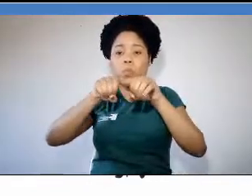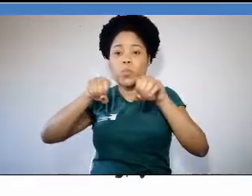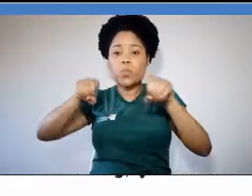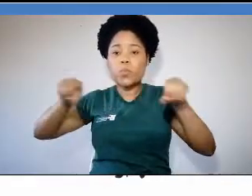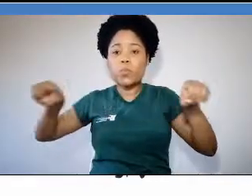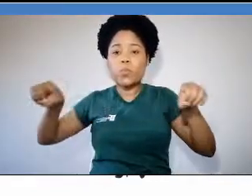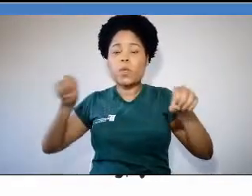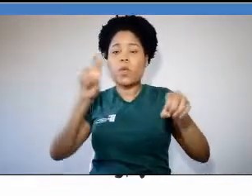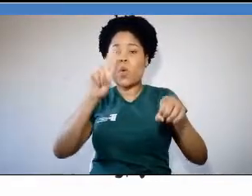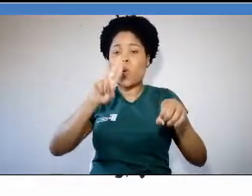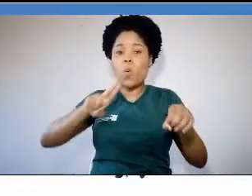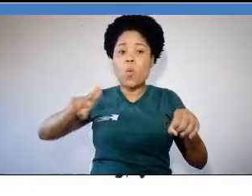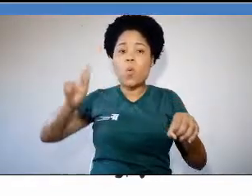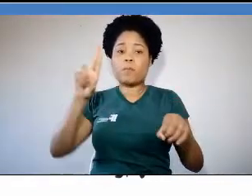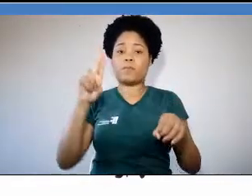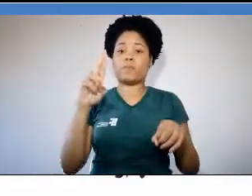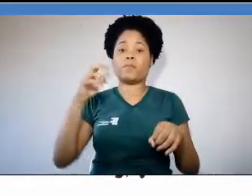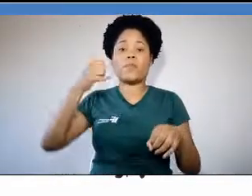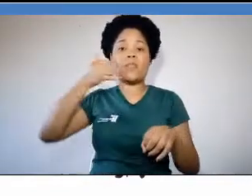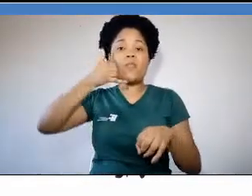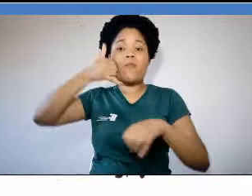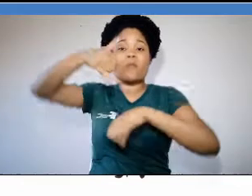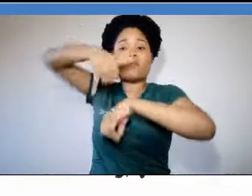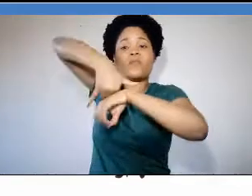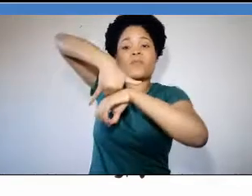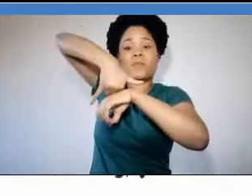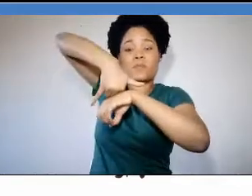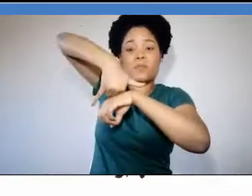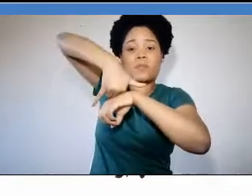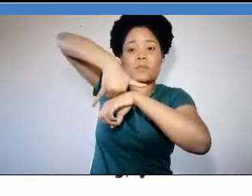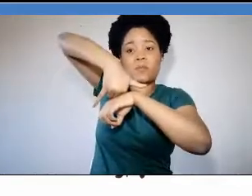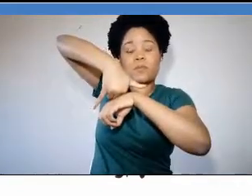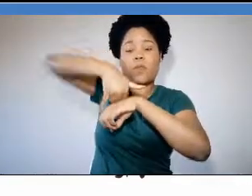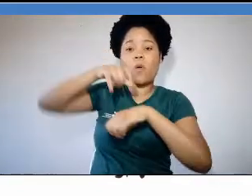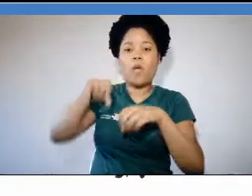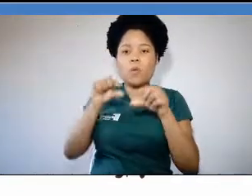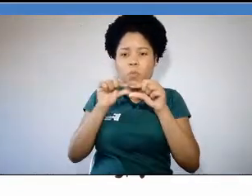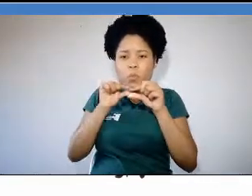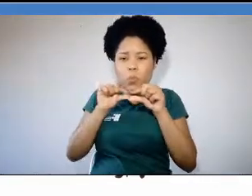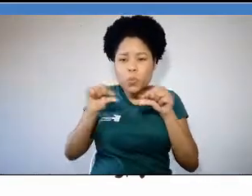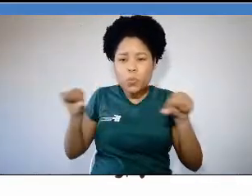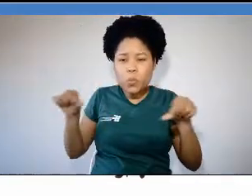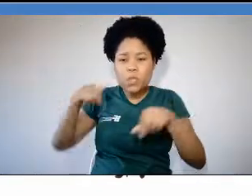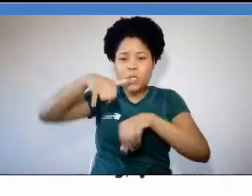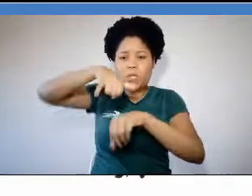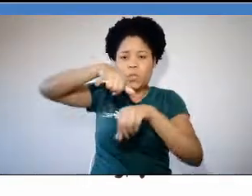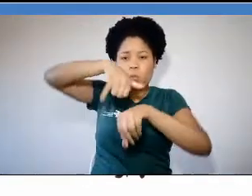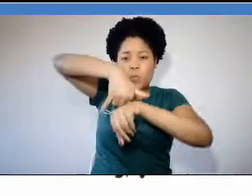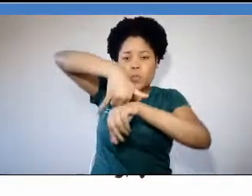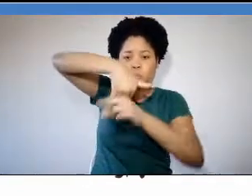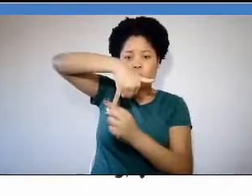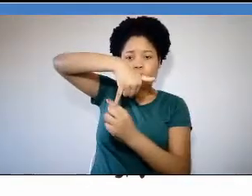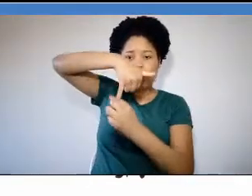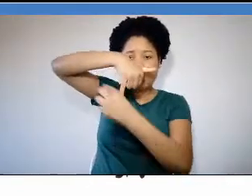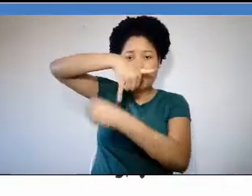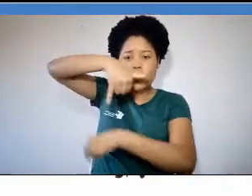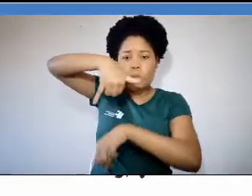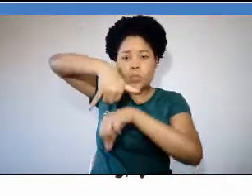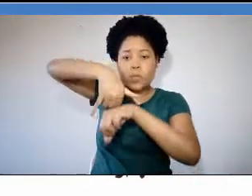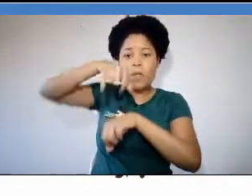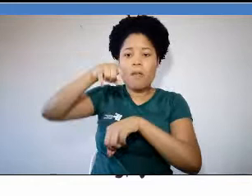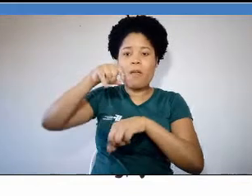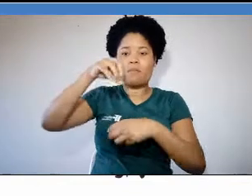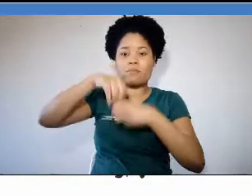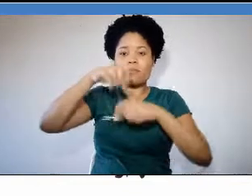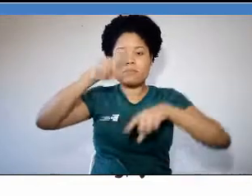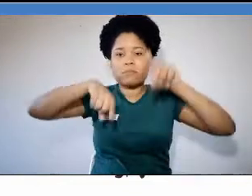cabo utilizado para transmissão de telefone fixo. Então, aquele cabinho ali, geralmente, ele trafega um sinal do